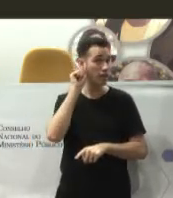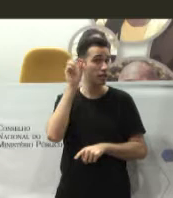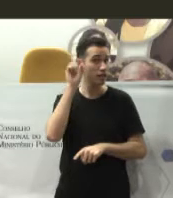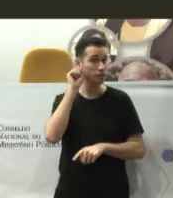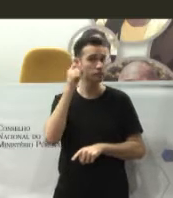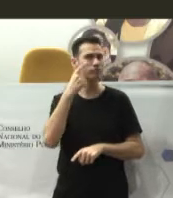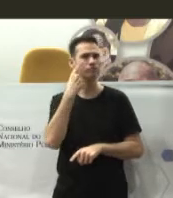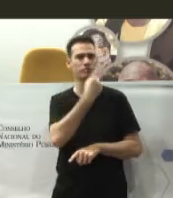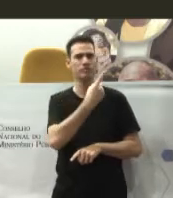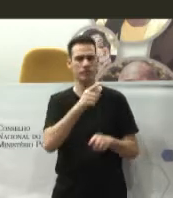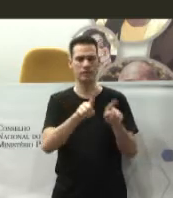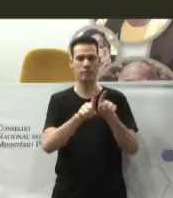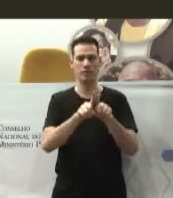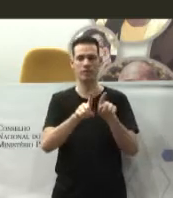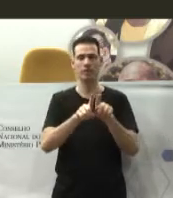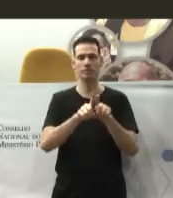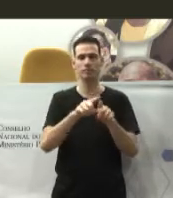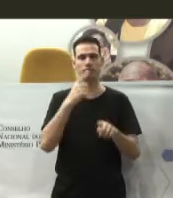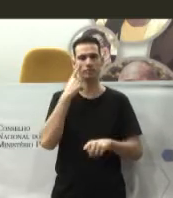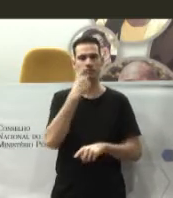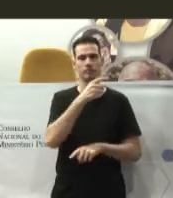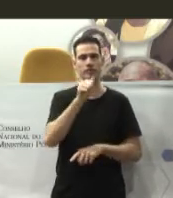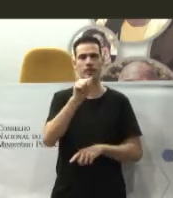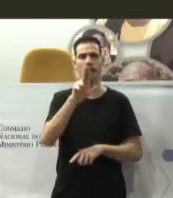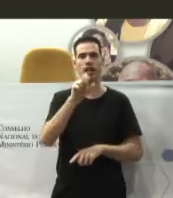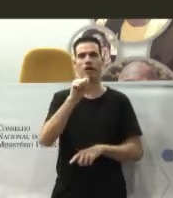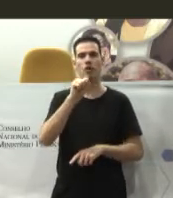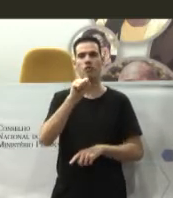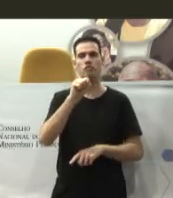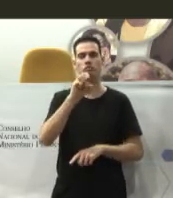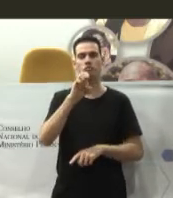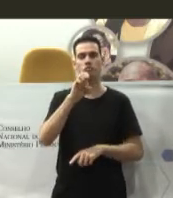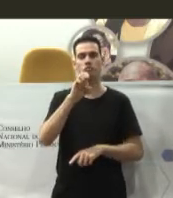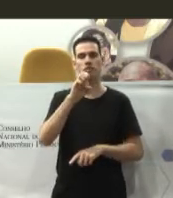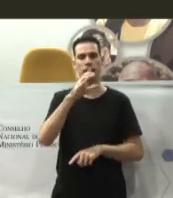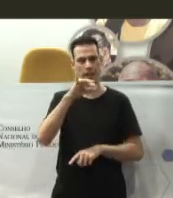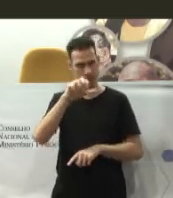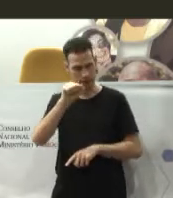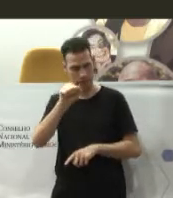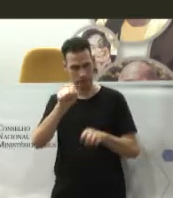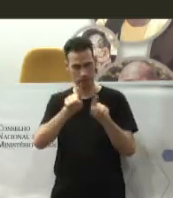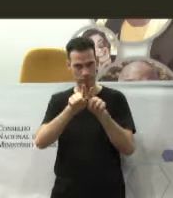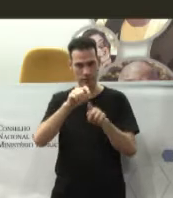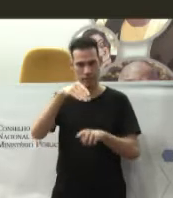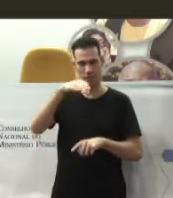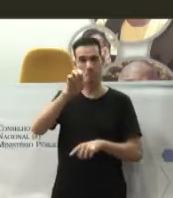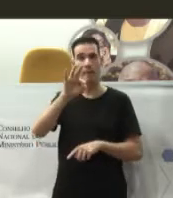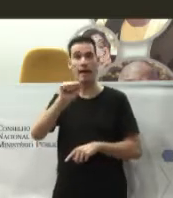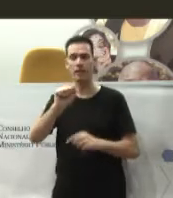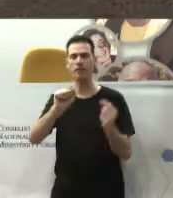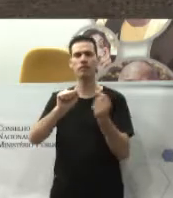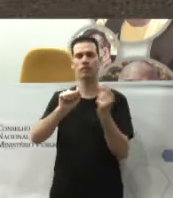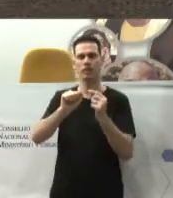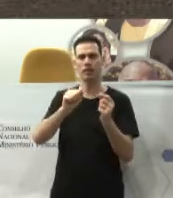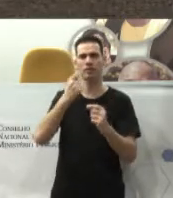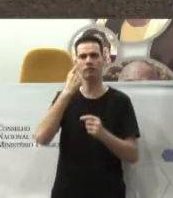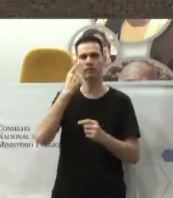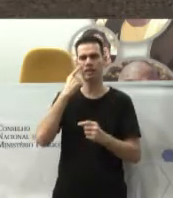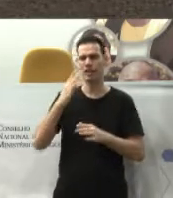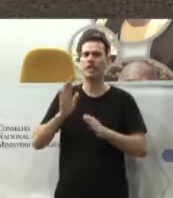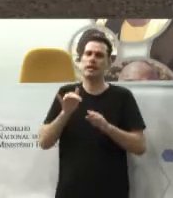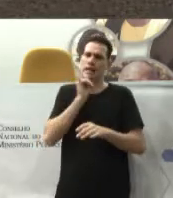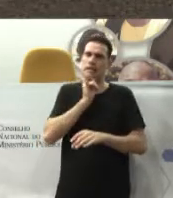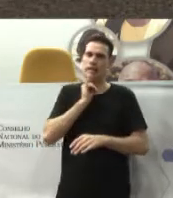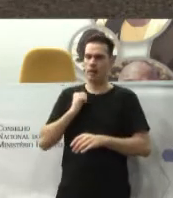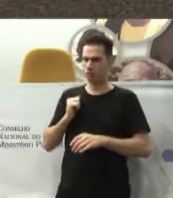Ausência de metas a curto prazo. Eu estou com uma das ações específicas há 4 anos. Se